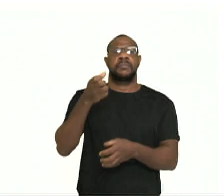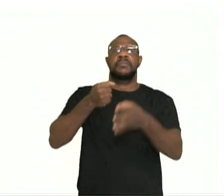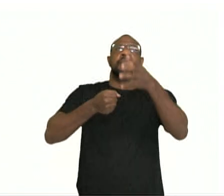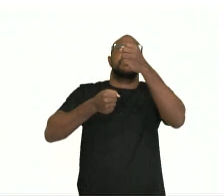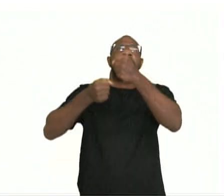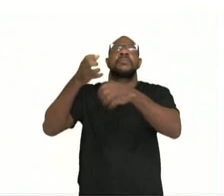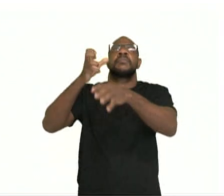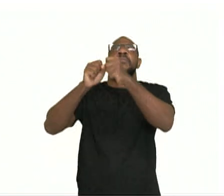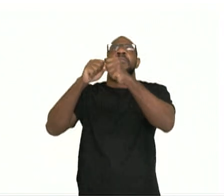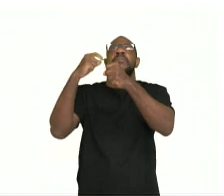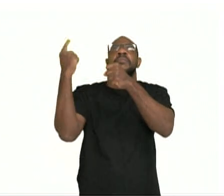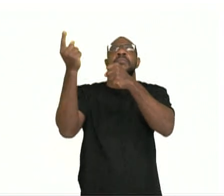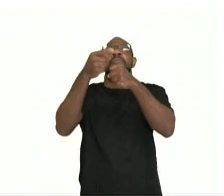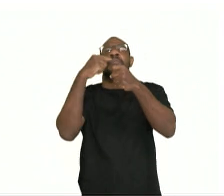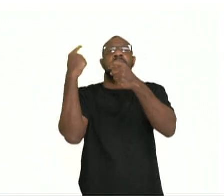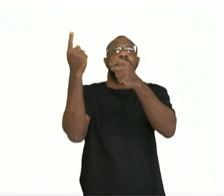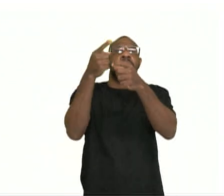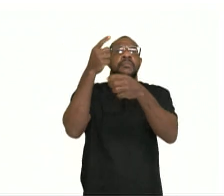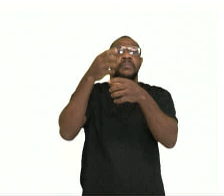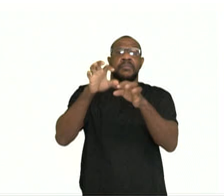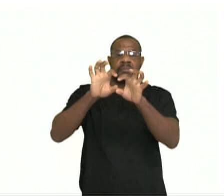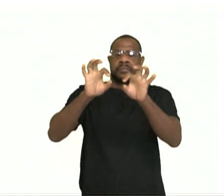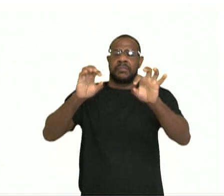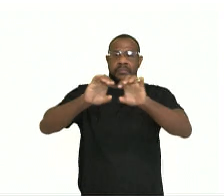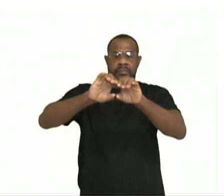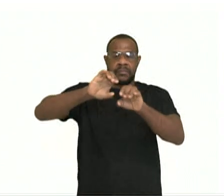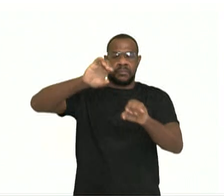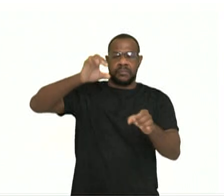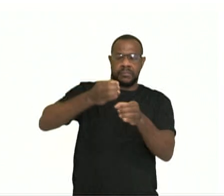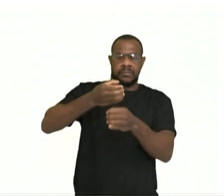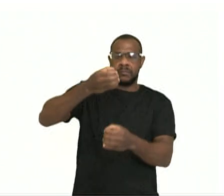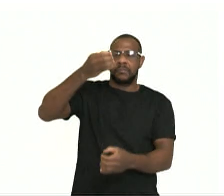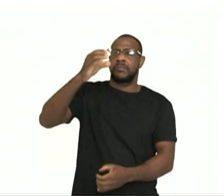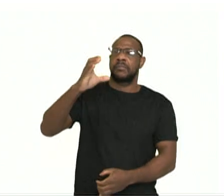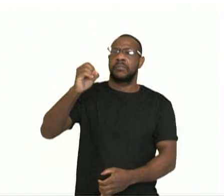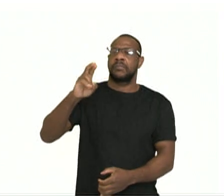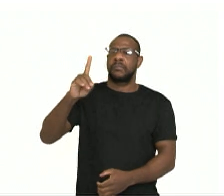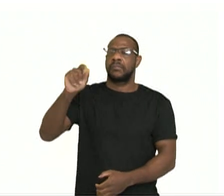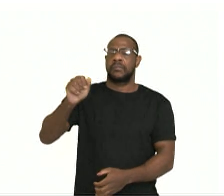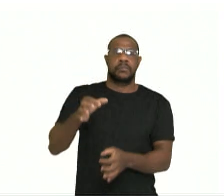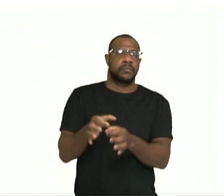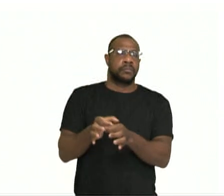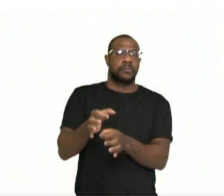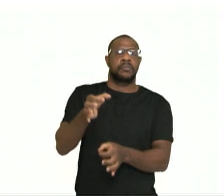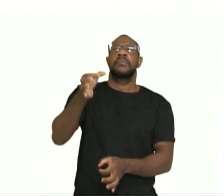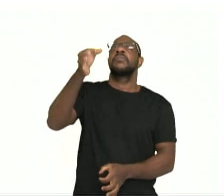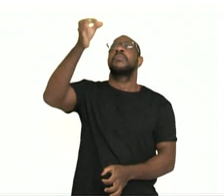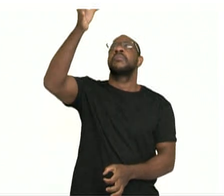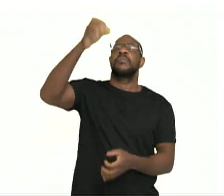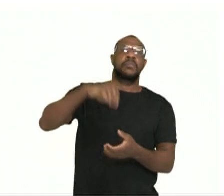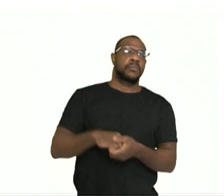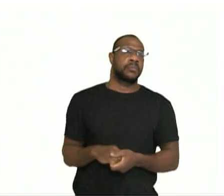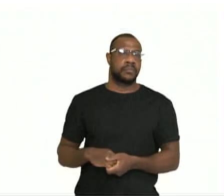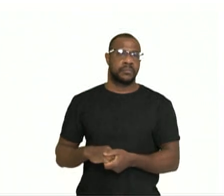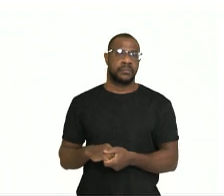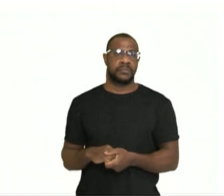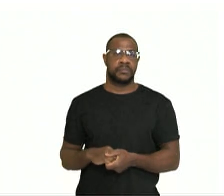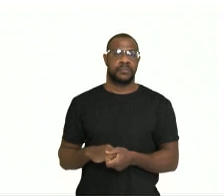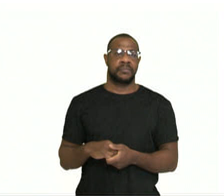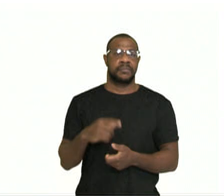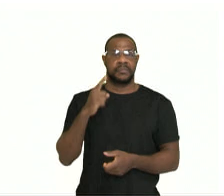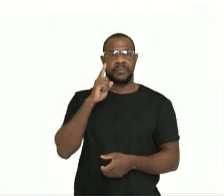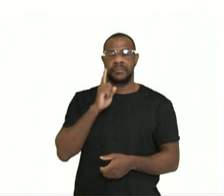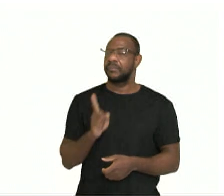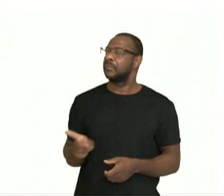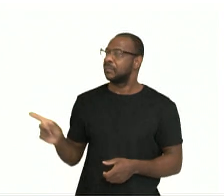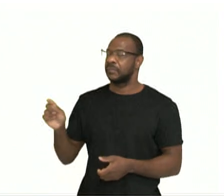uma corda, presa pelas mãos, né, ou pés, e a corda é girada por outra pessoa, né, que está ali